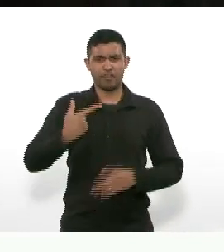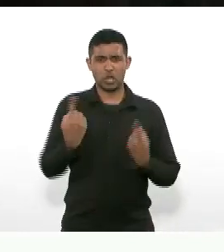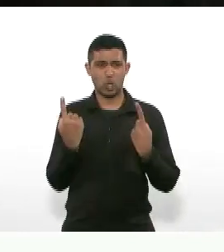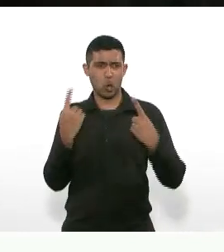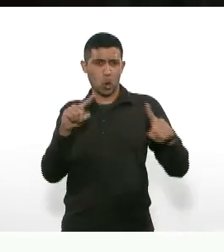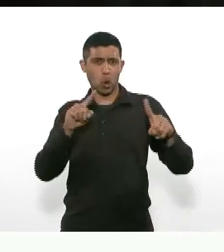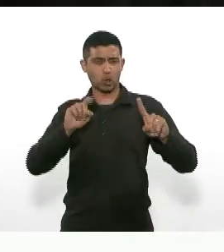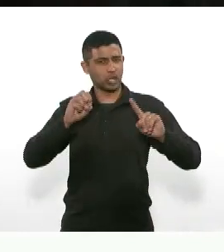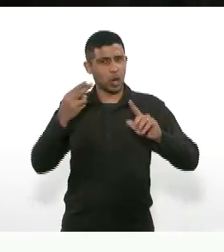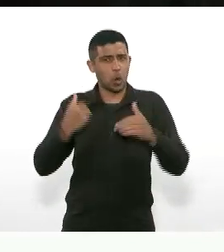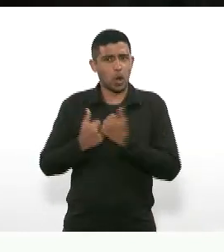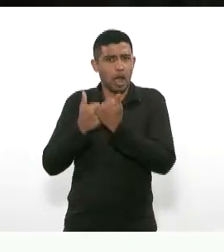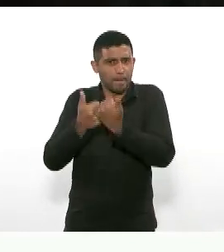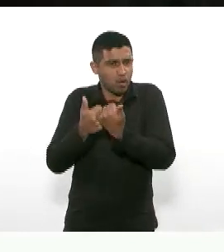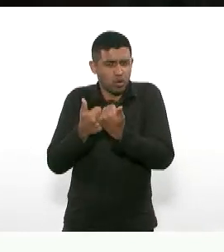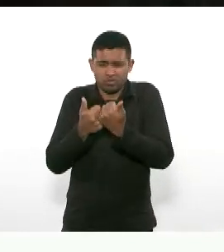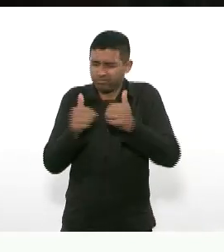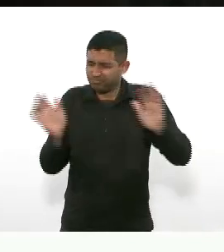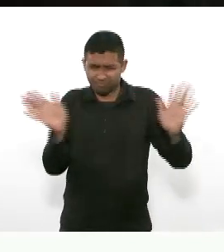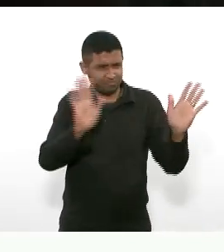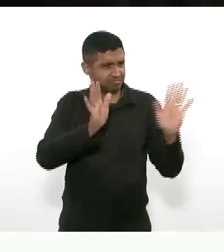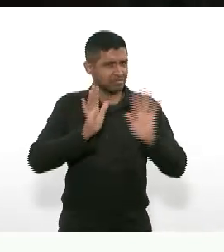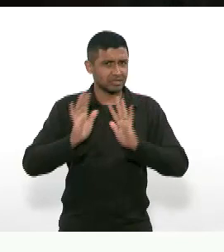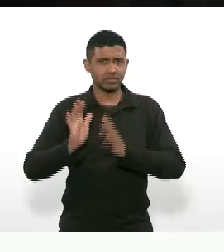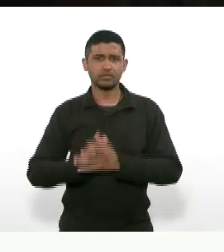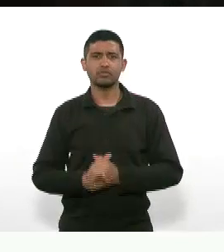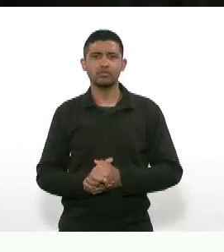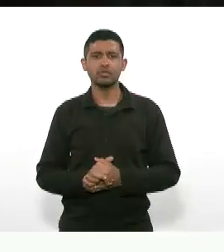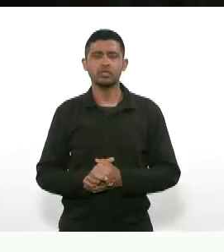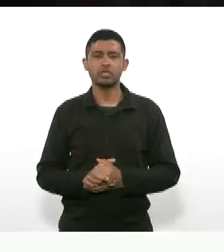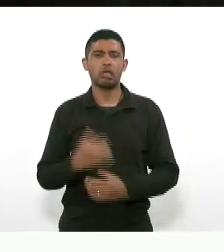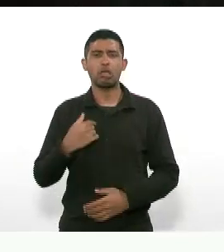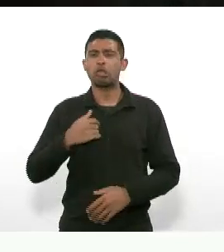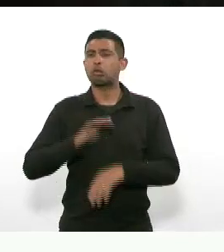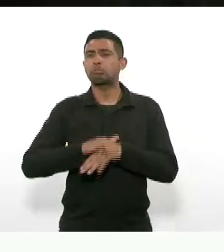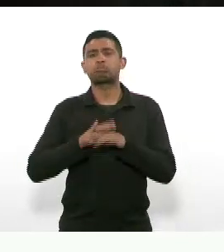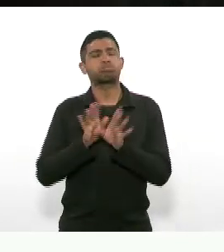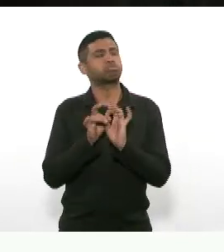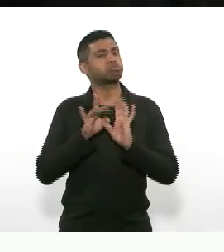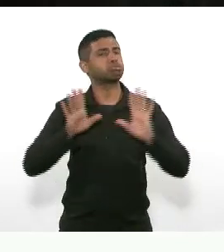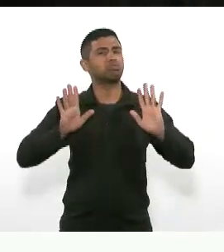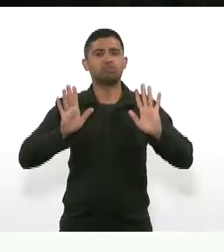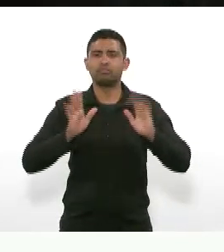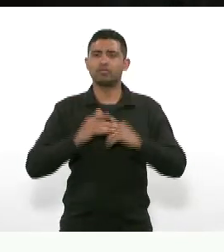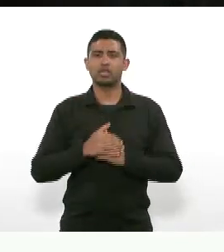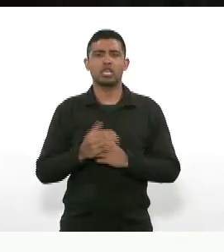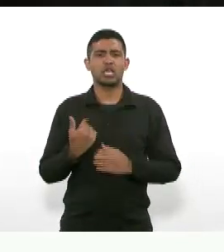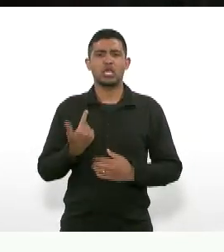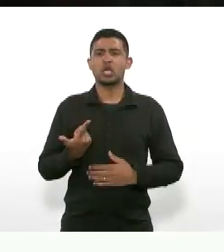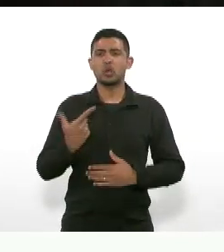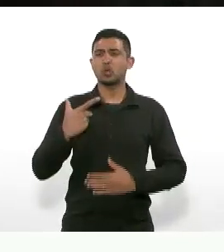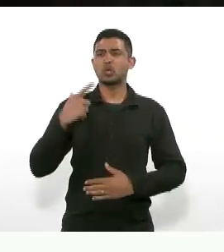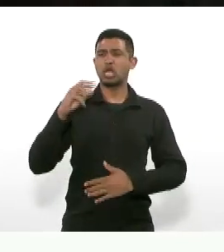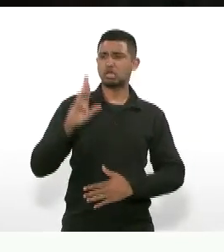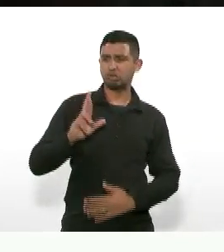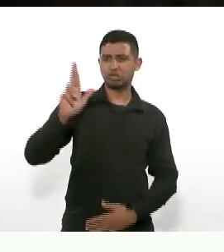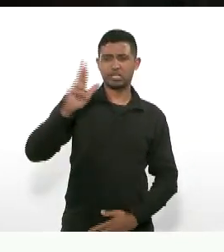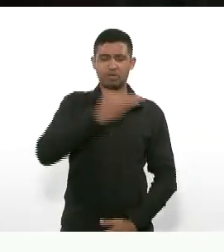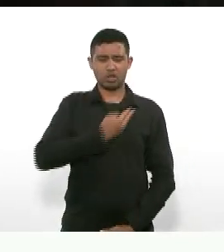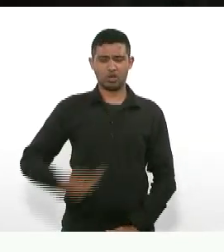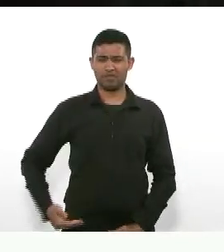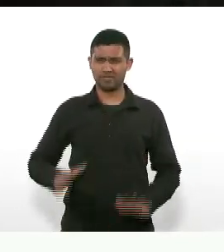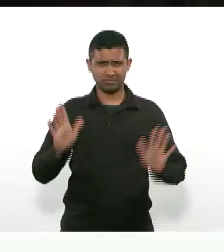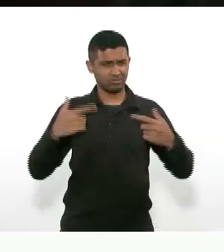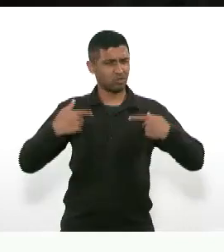nem a favor de ninguém. Eu tenho independência, isso é muito bom. Não ter cargo no governo é muito bom, eu não